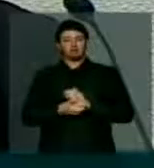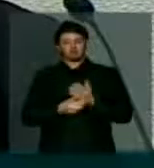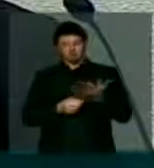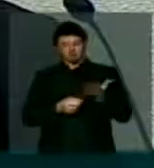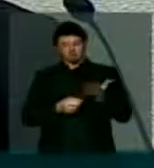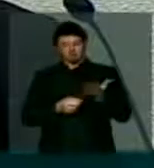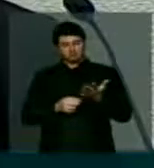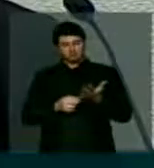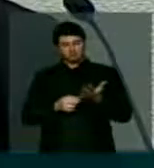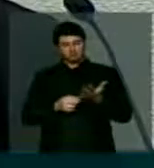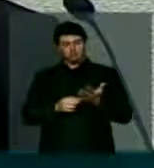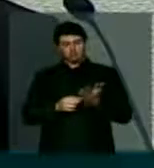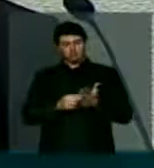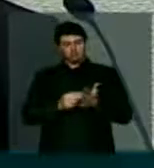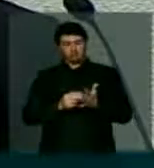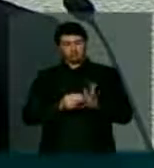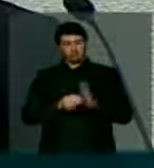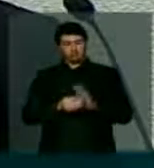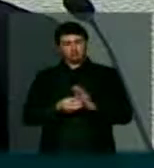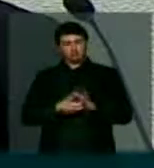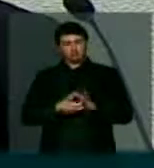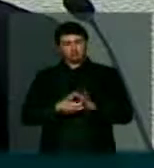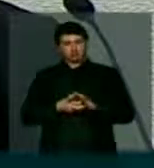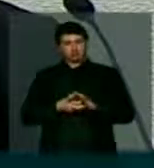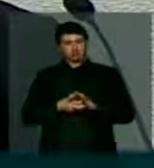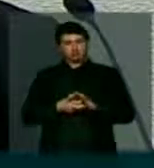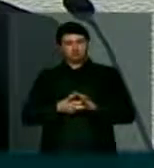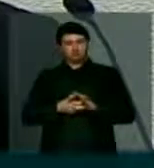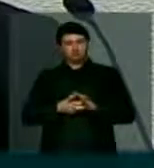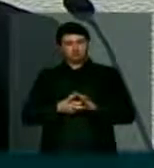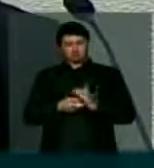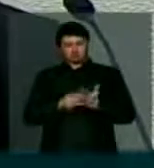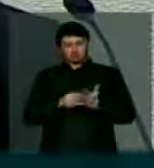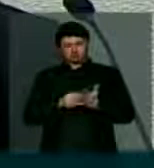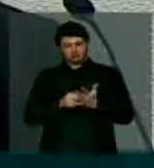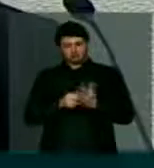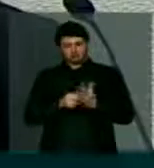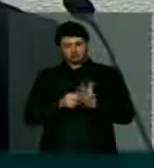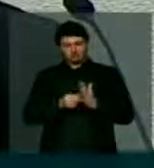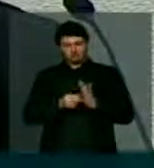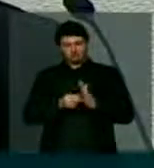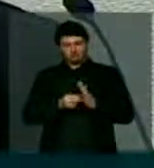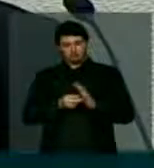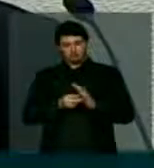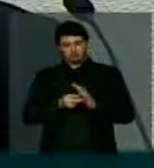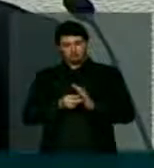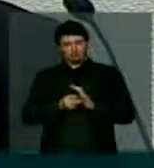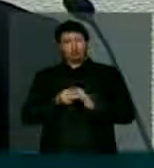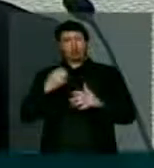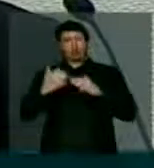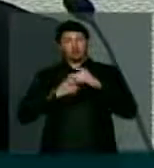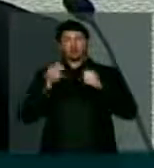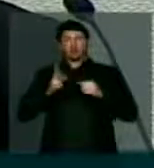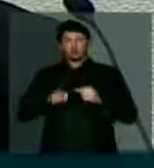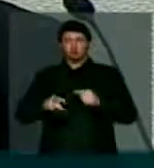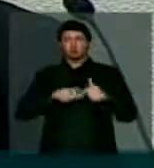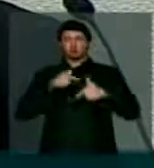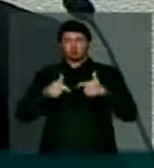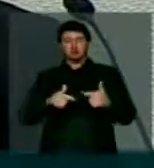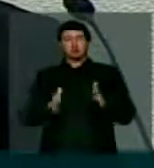que precisava prosseguir com as suas atividades conforme existia. Então,